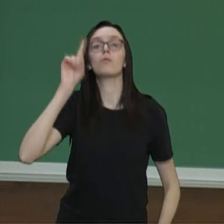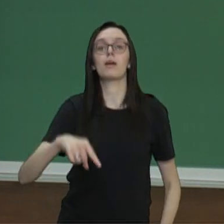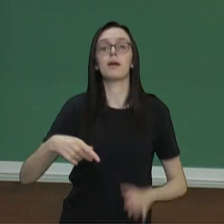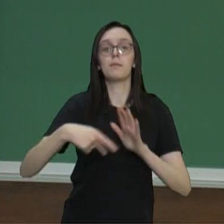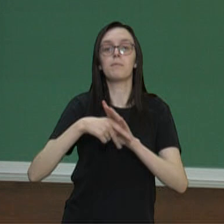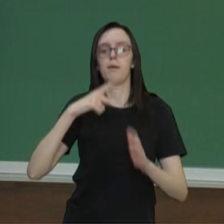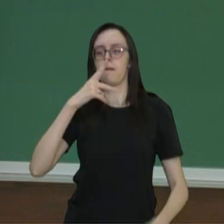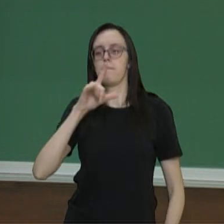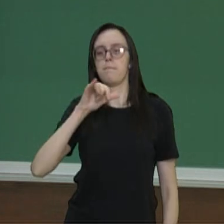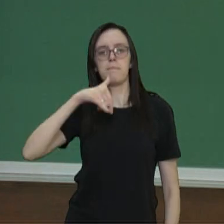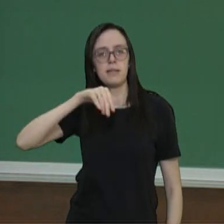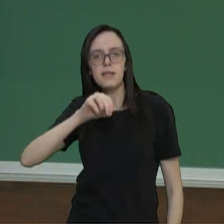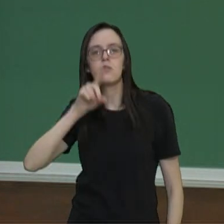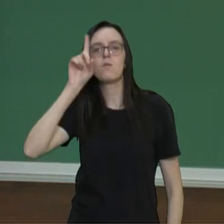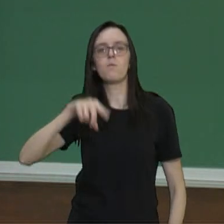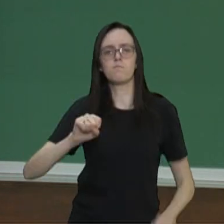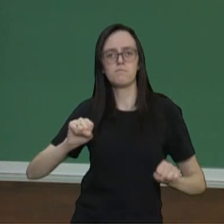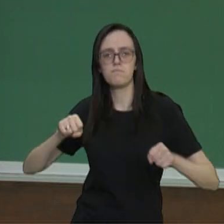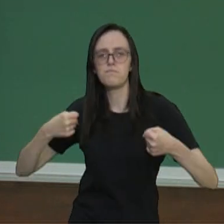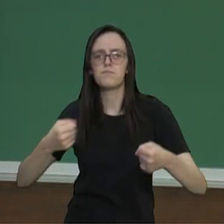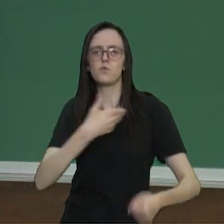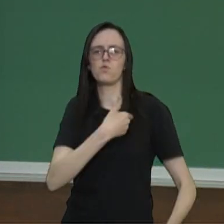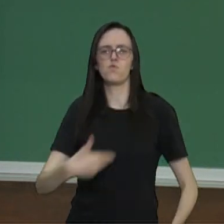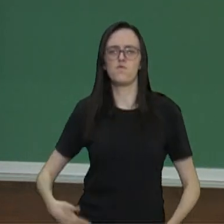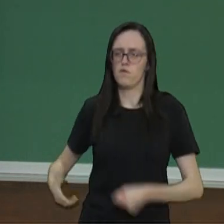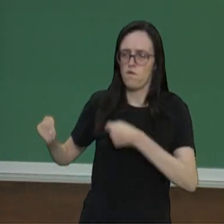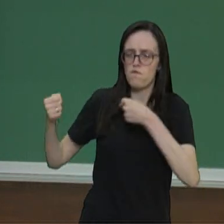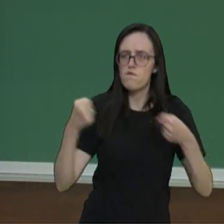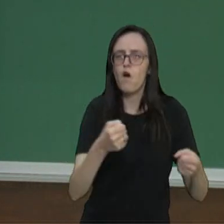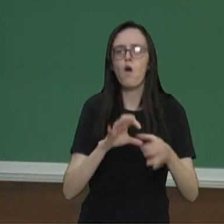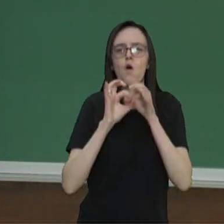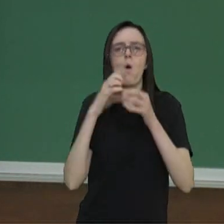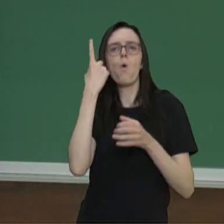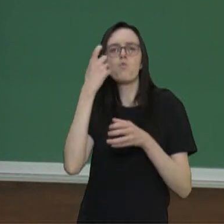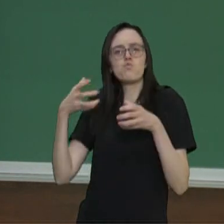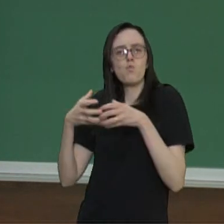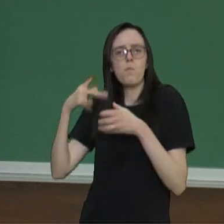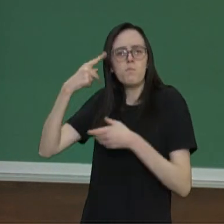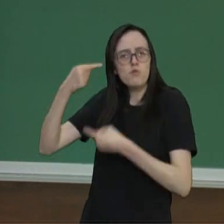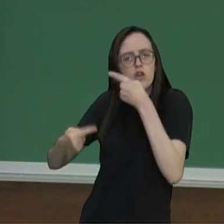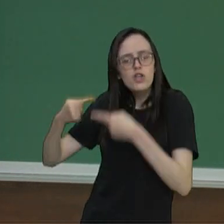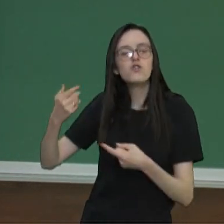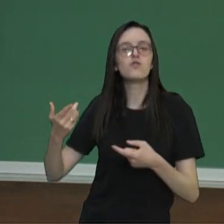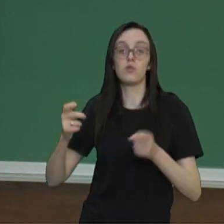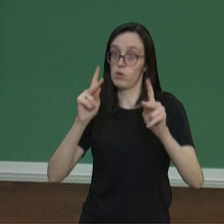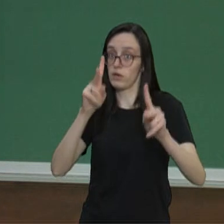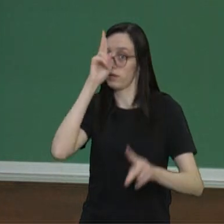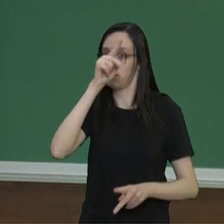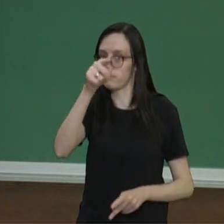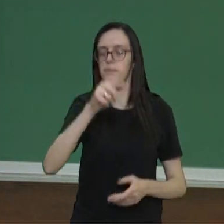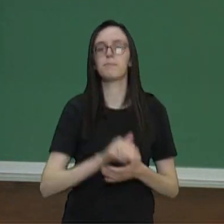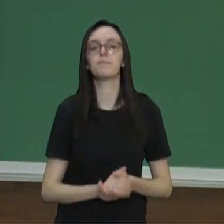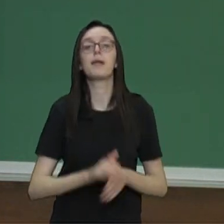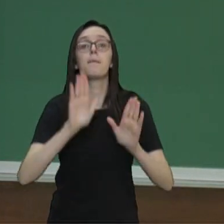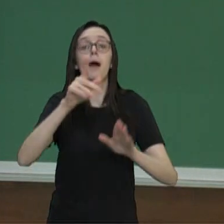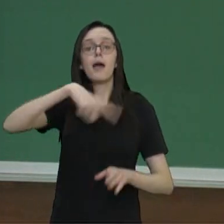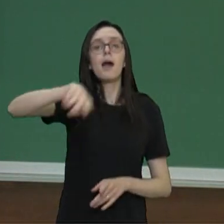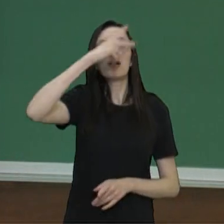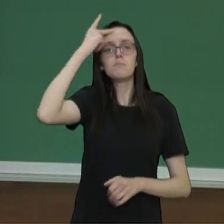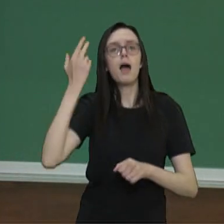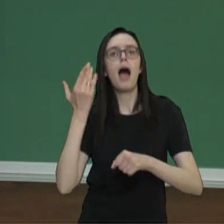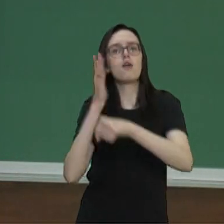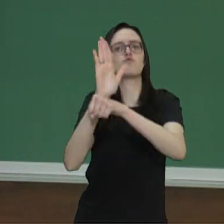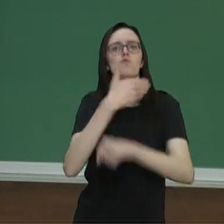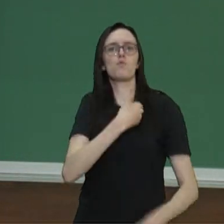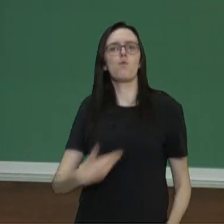Plínio Salgado, que defende um governo forte, partido único, líder único. Lembra disso? Boa! Esse pessoal